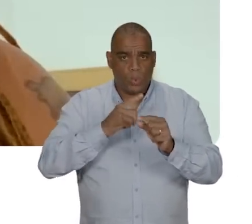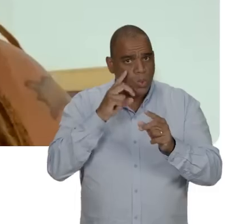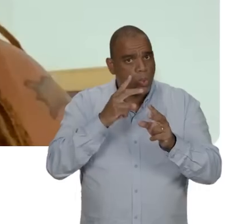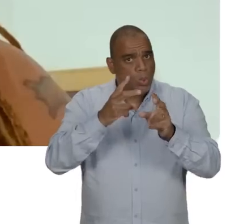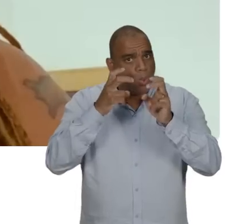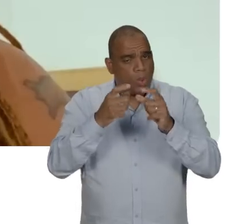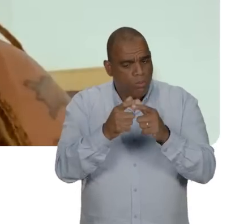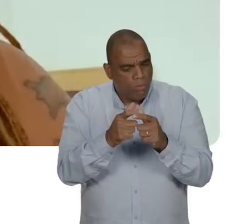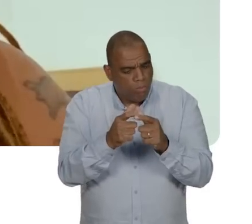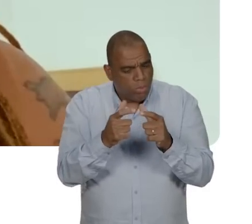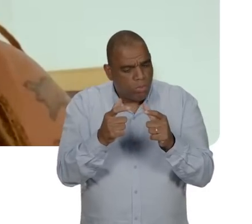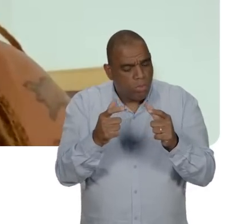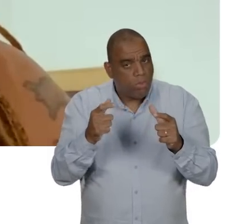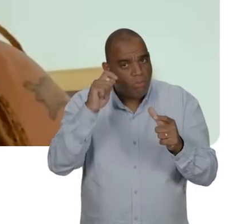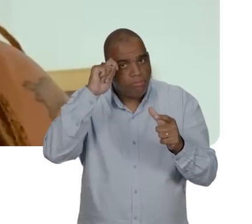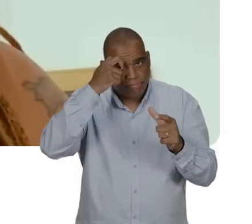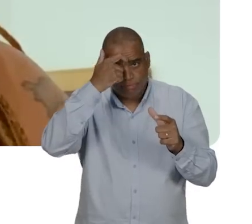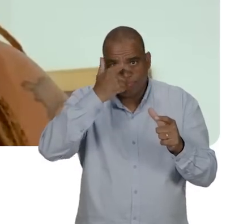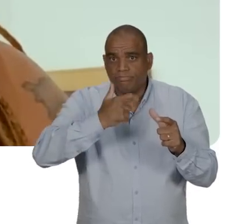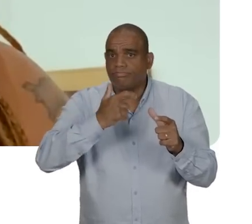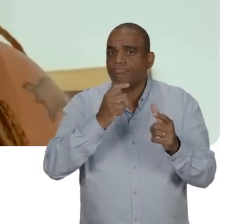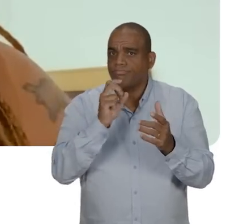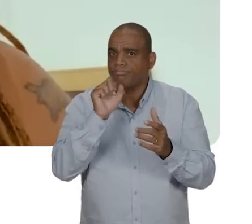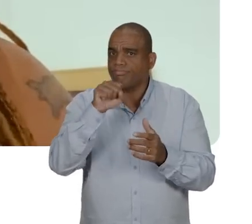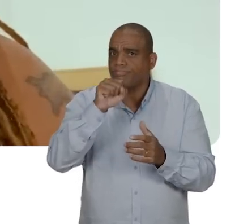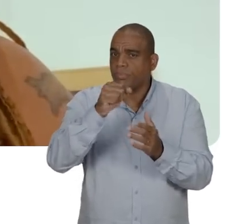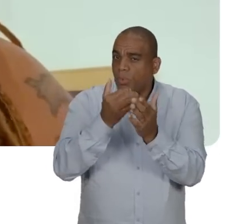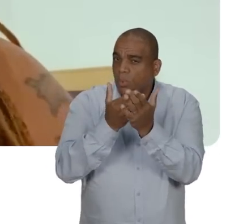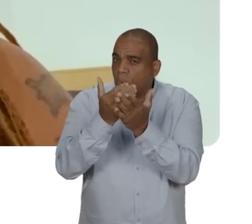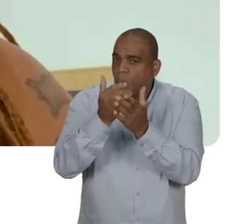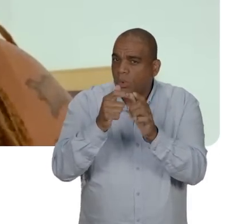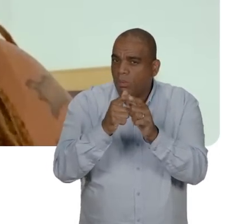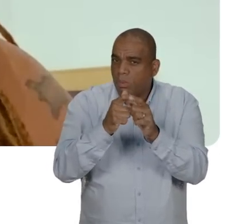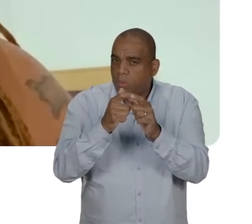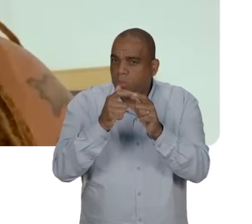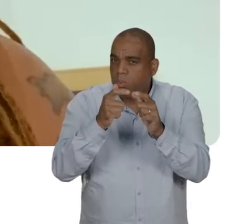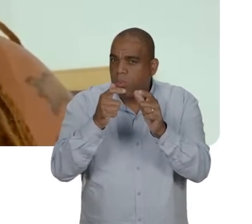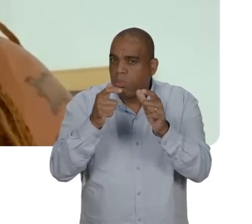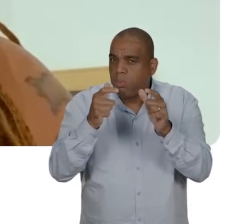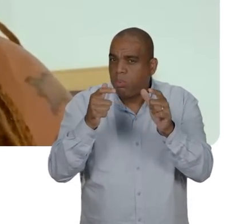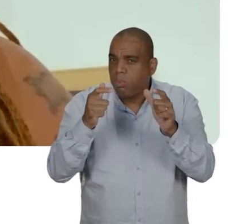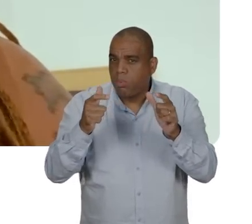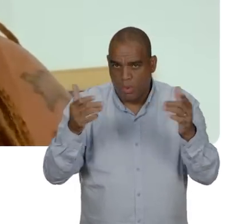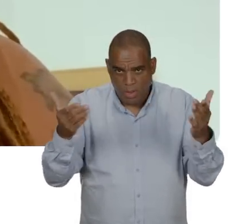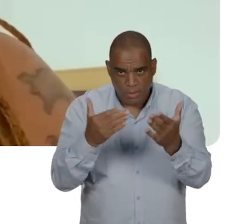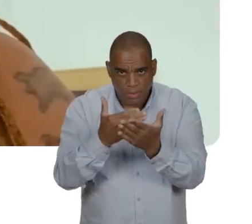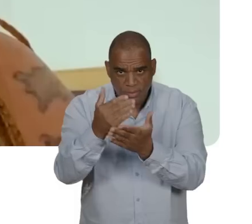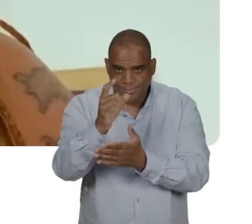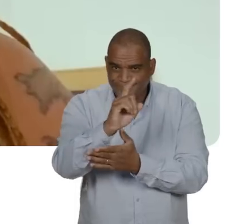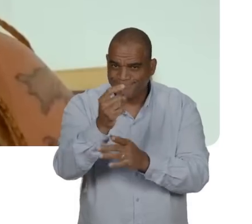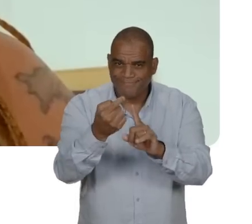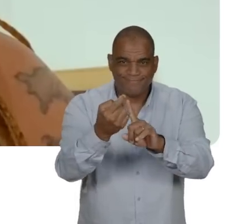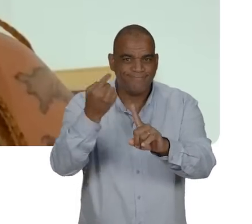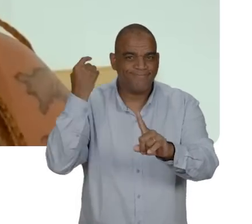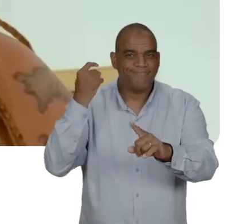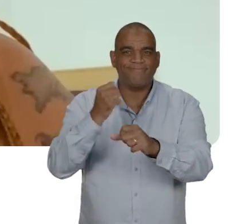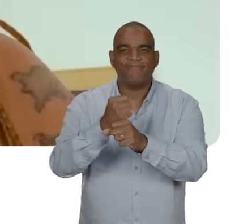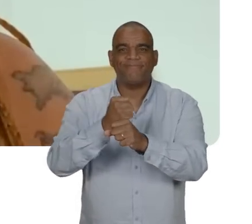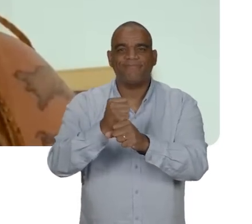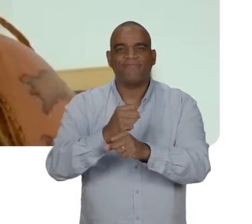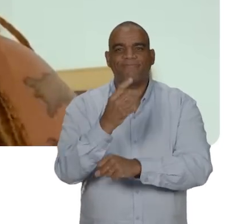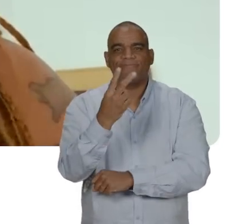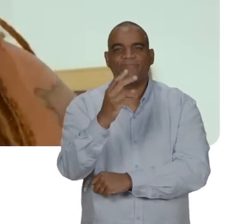percebe é que houve um aumento da presença e da participação de pessoas negras fazendo essa disputa. Não é uma coisa utilizado de agora, né?